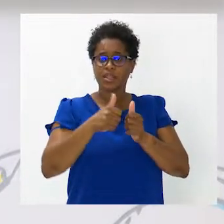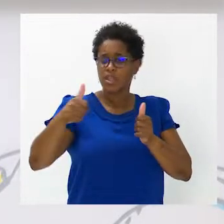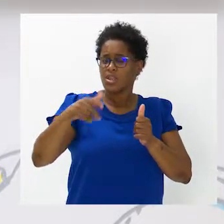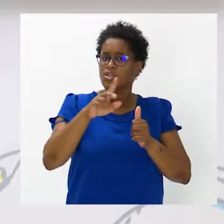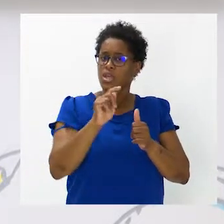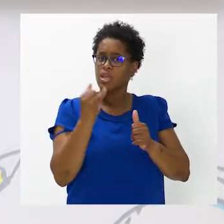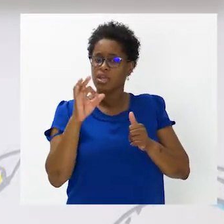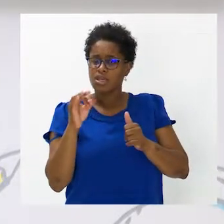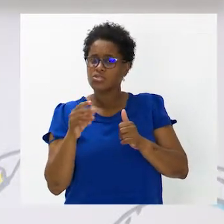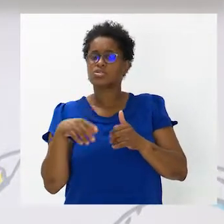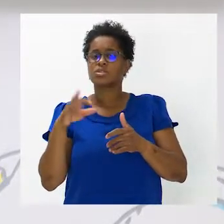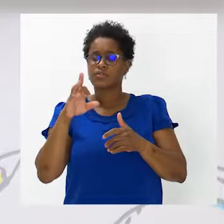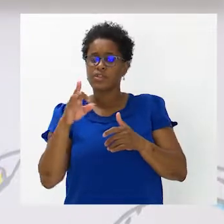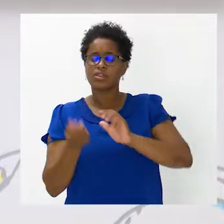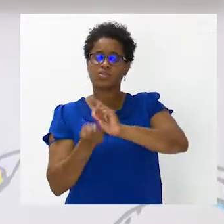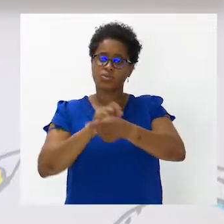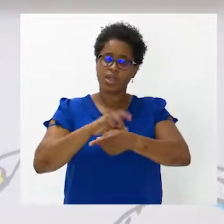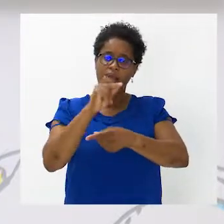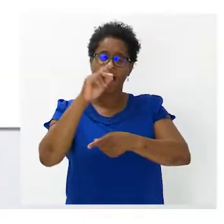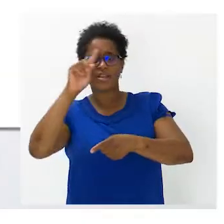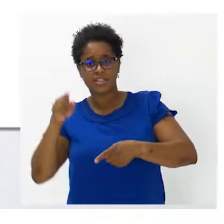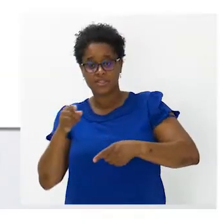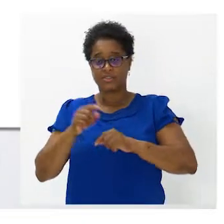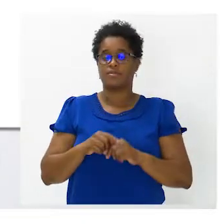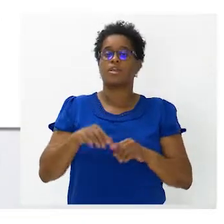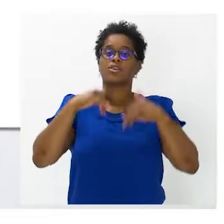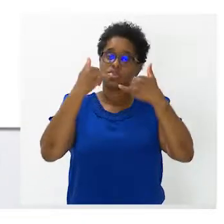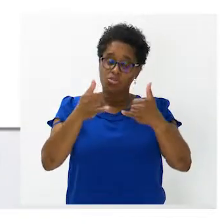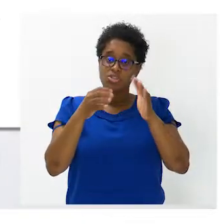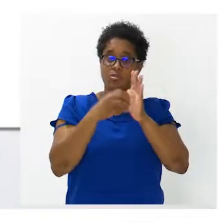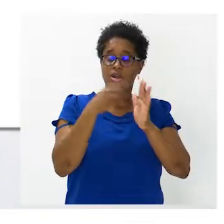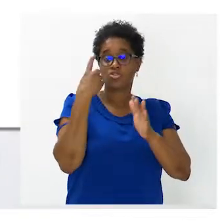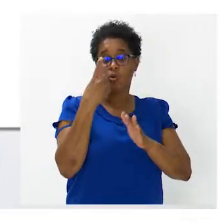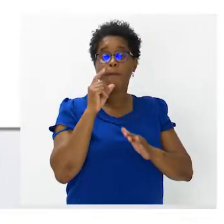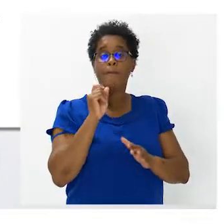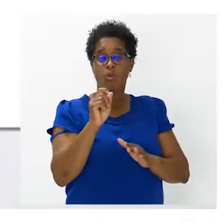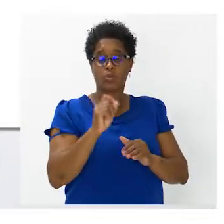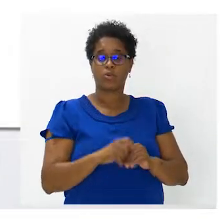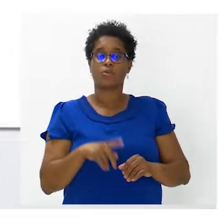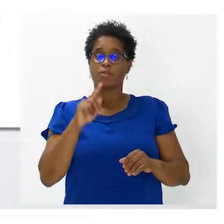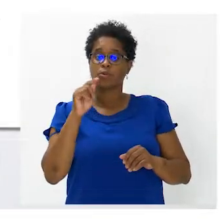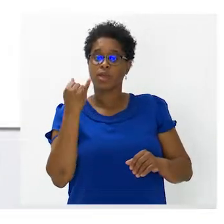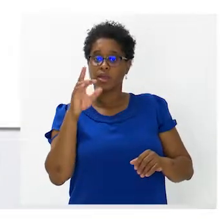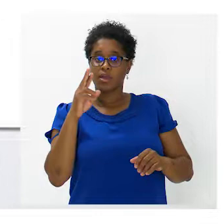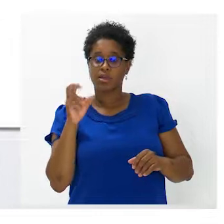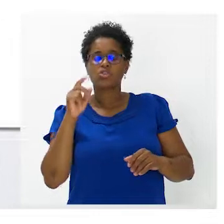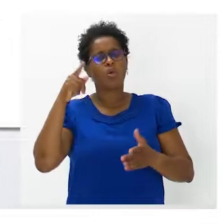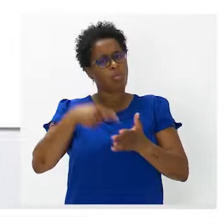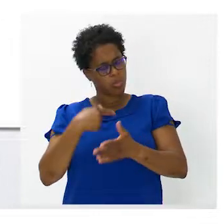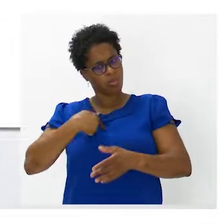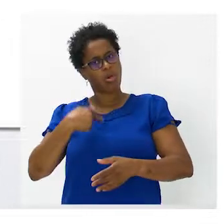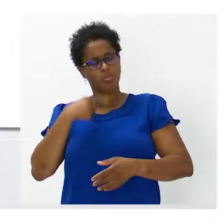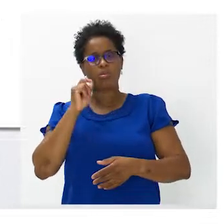seu transformado, que neste caso é a linha. Depois, a imagem de um ponto do eixo é o próprio ponto